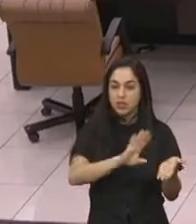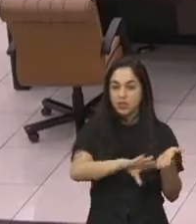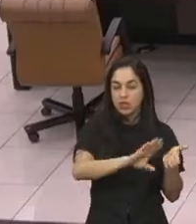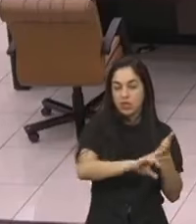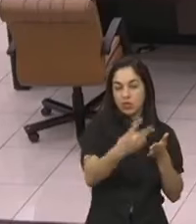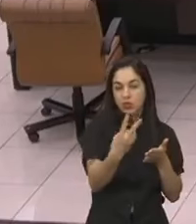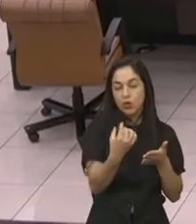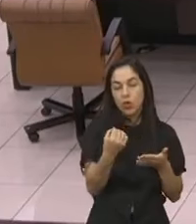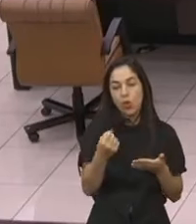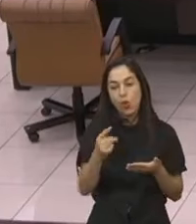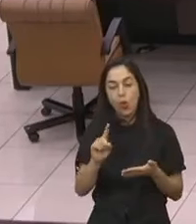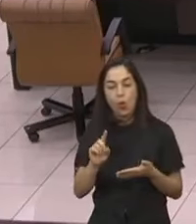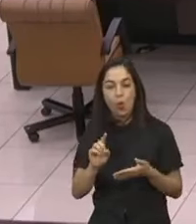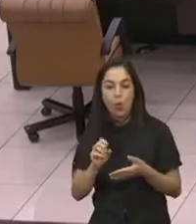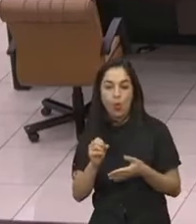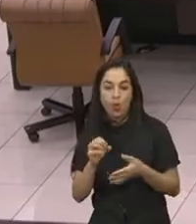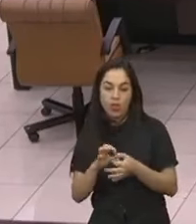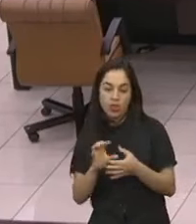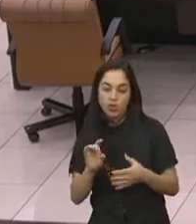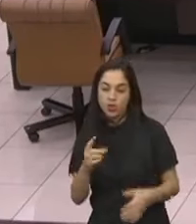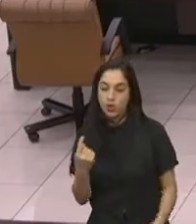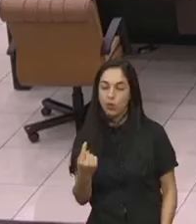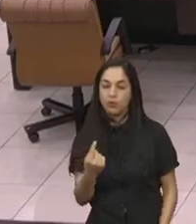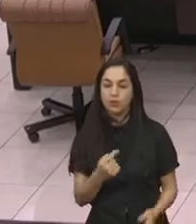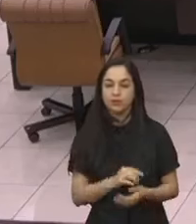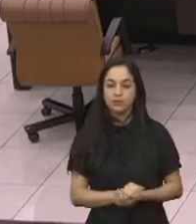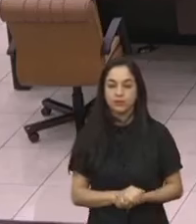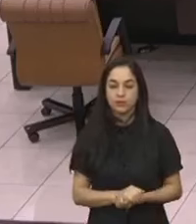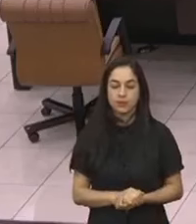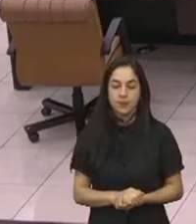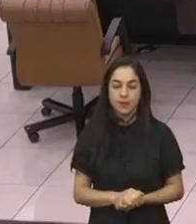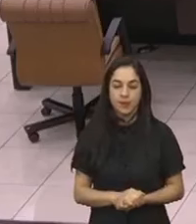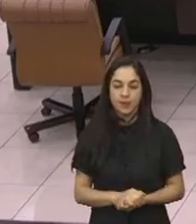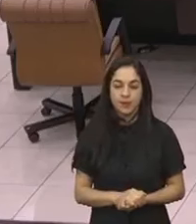ou deixa só uma. Acredito que é a melhor postura, presidente.